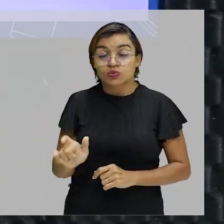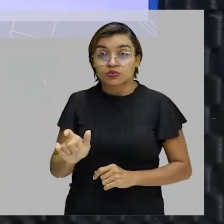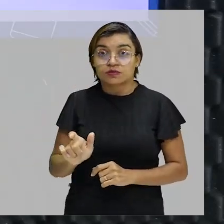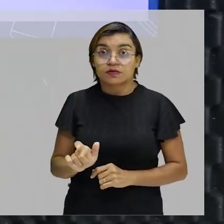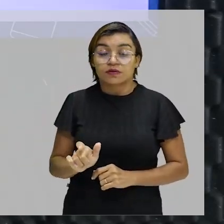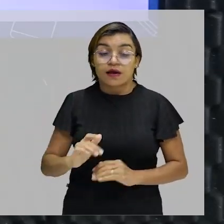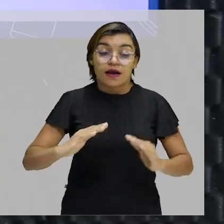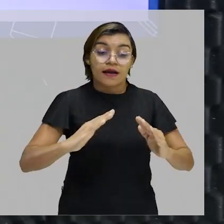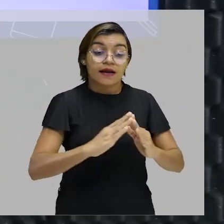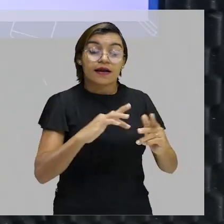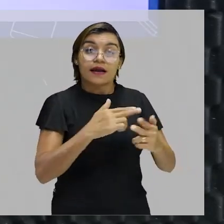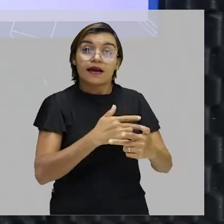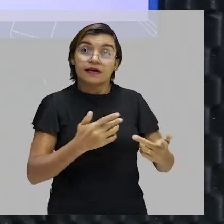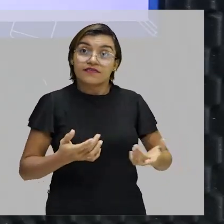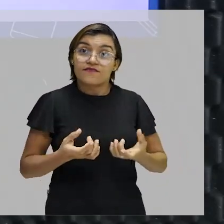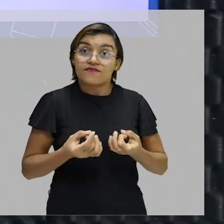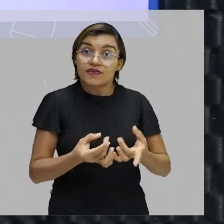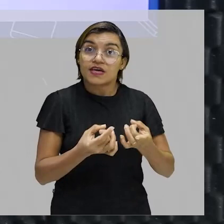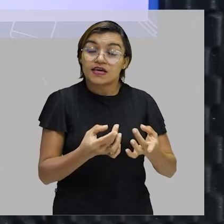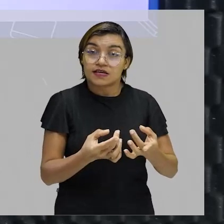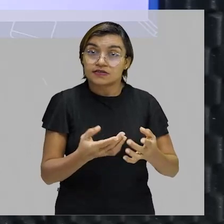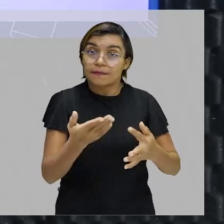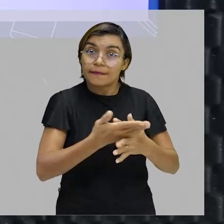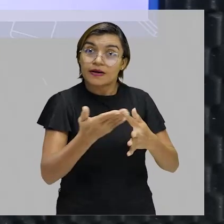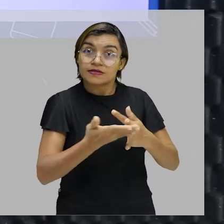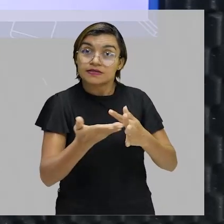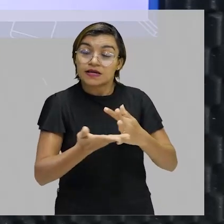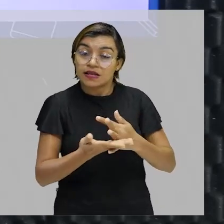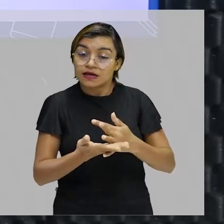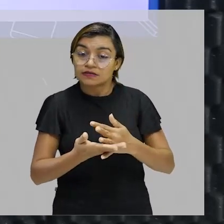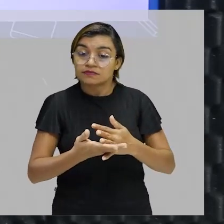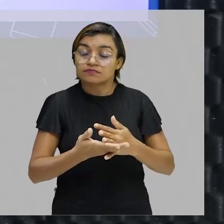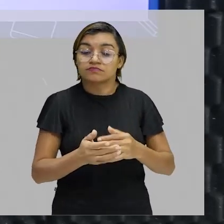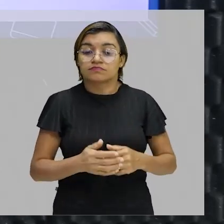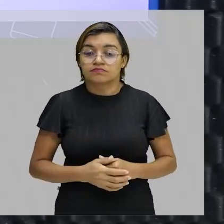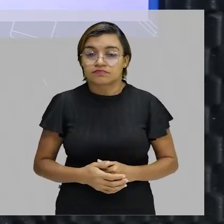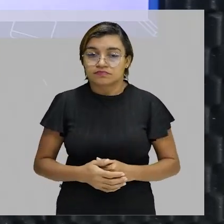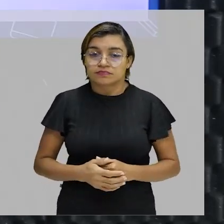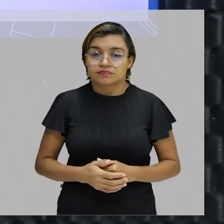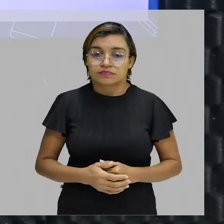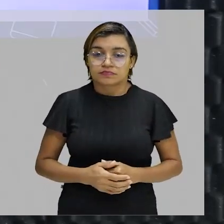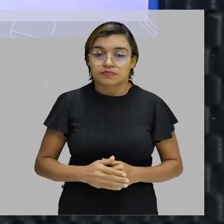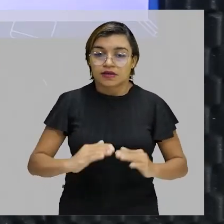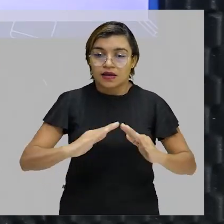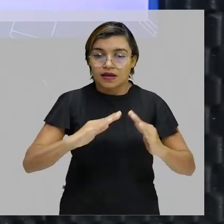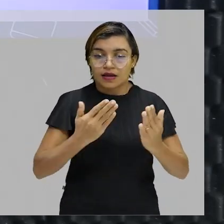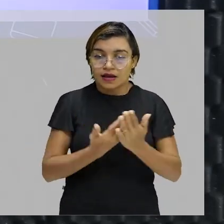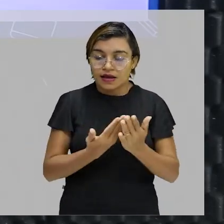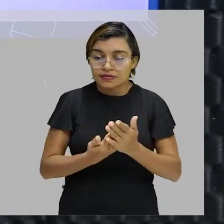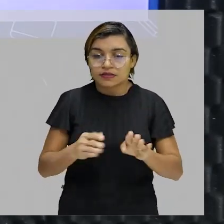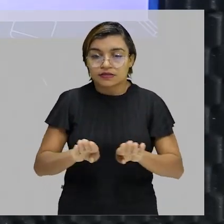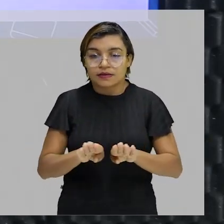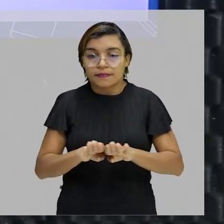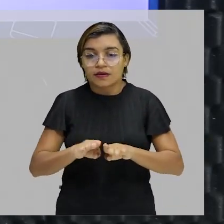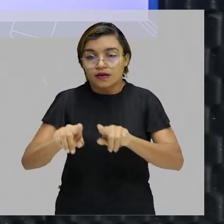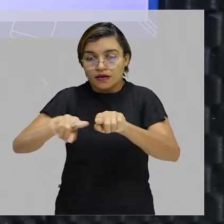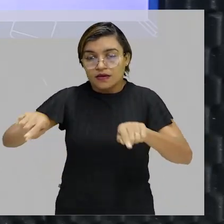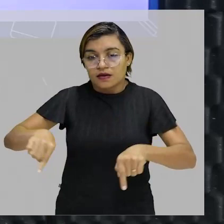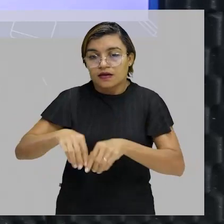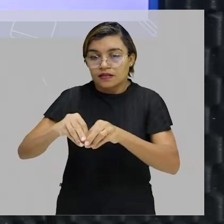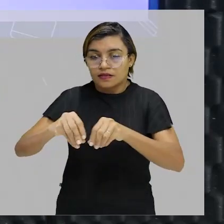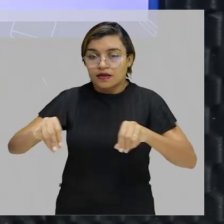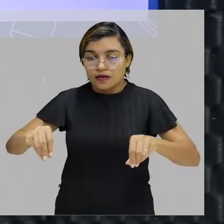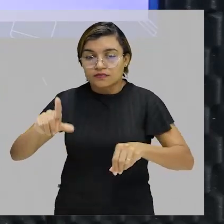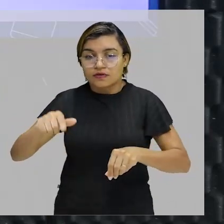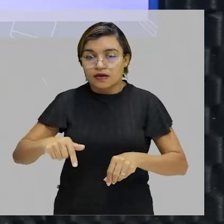Vendem-se casas e terrenos parcelados. Casas e terrenos é um sujeito no plural e o pronome é passivador aqui, ó, se, ó,